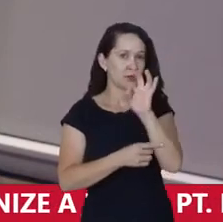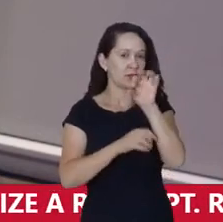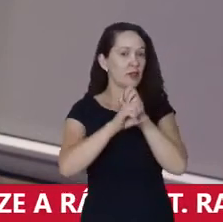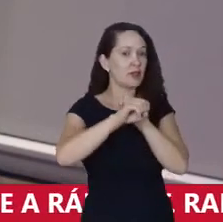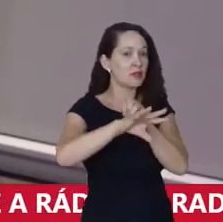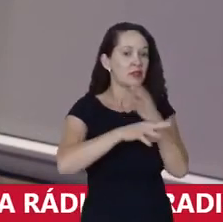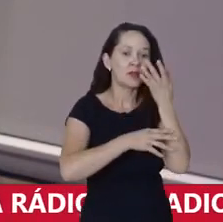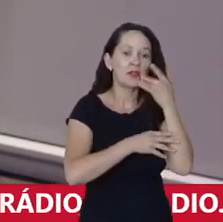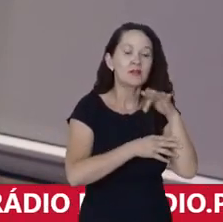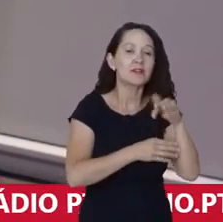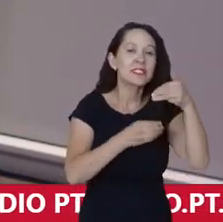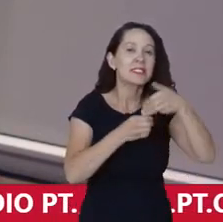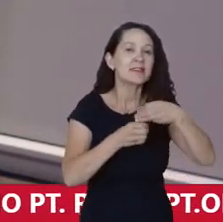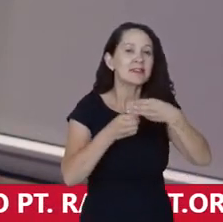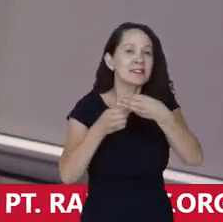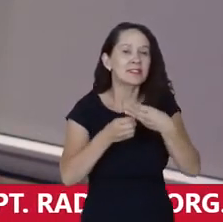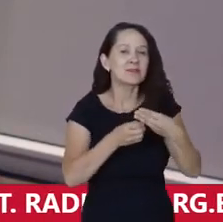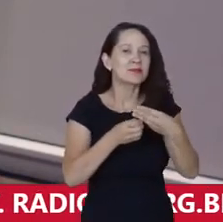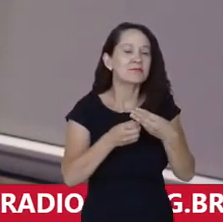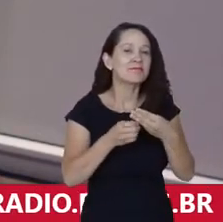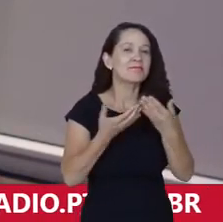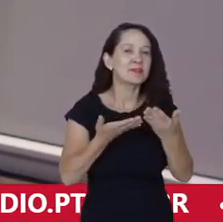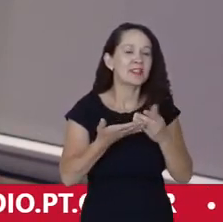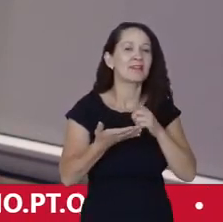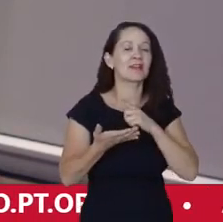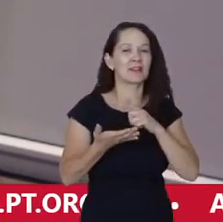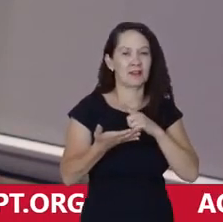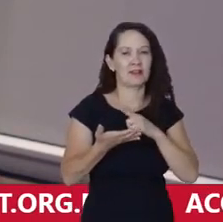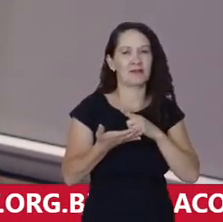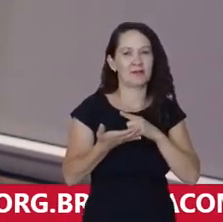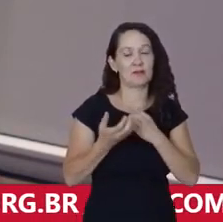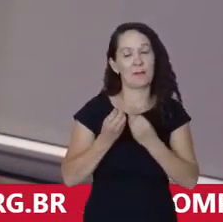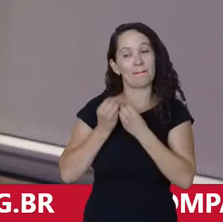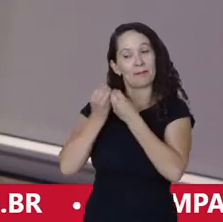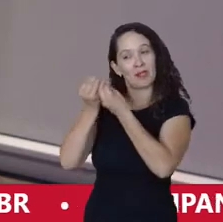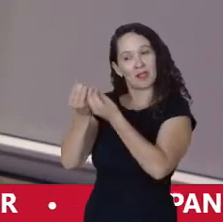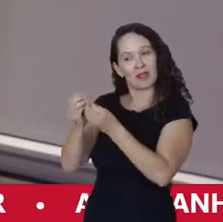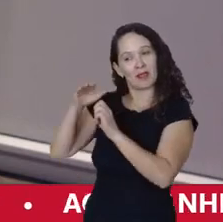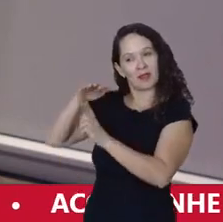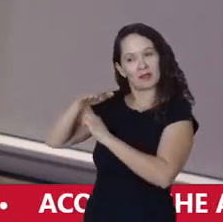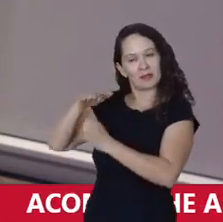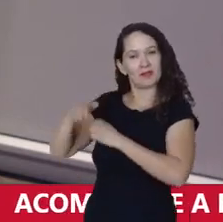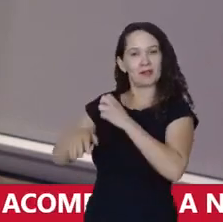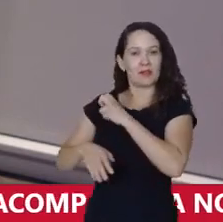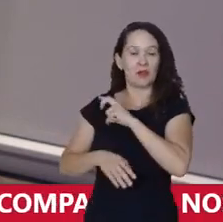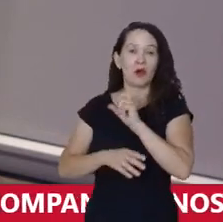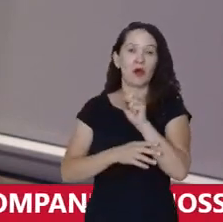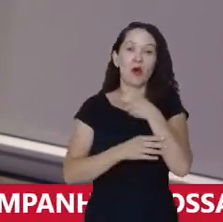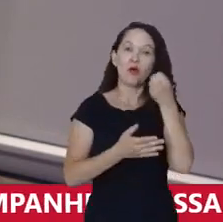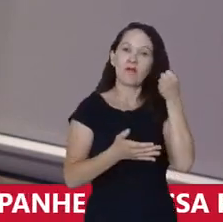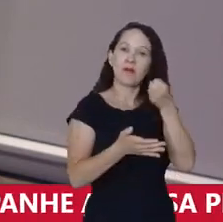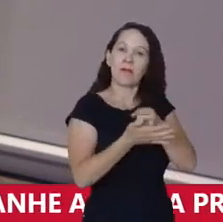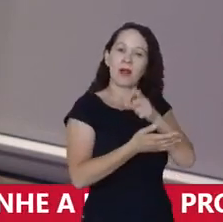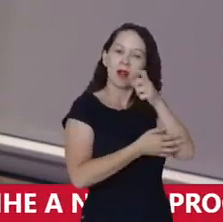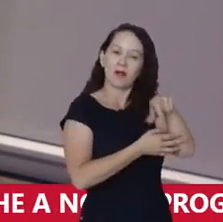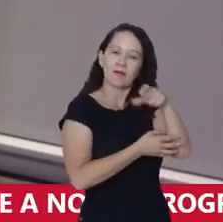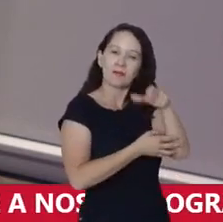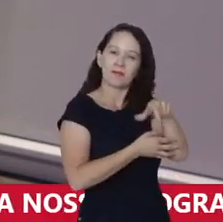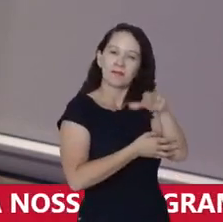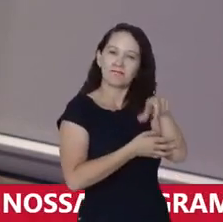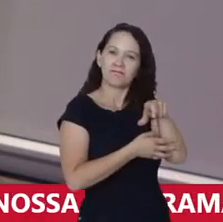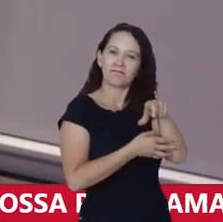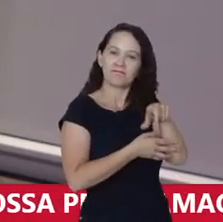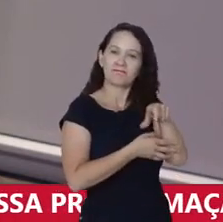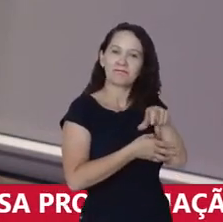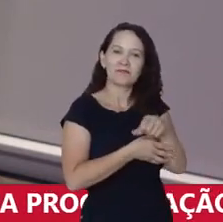educação infantil no município, ele vai passar isso para a iniciativa privada ou vai pagar voucher para aqueles